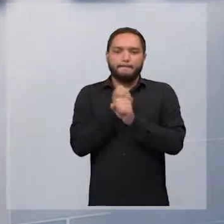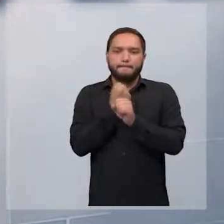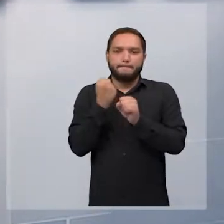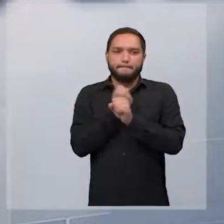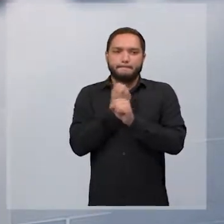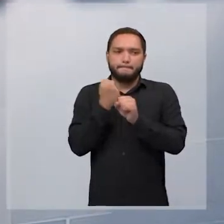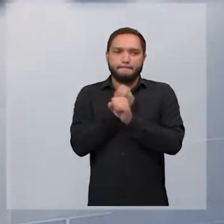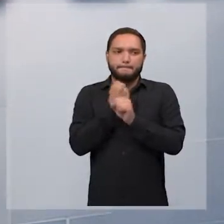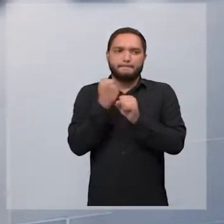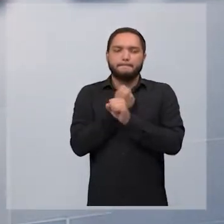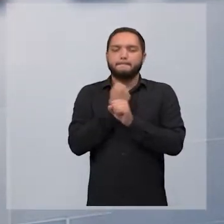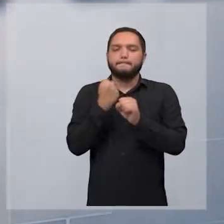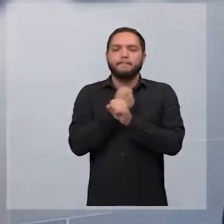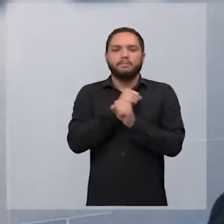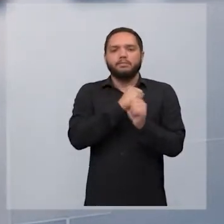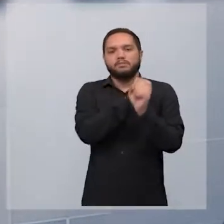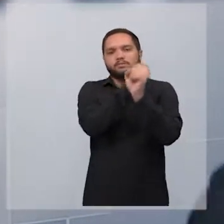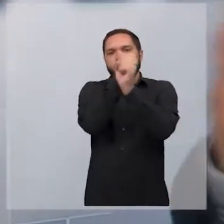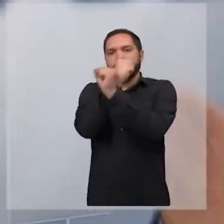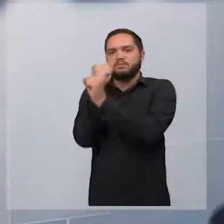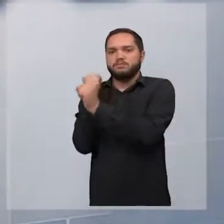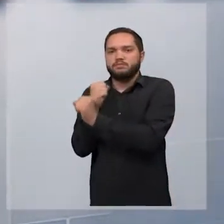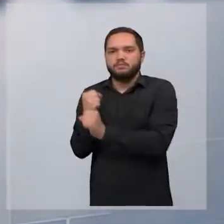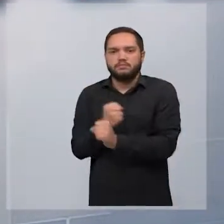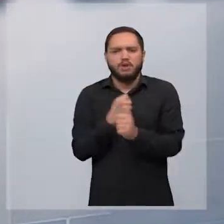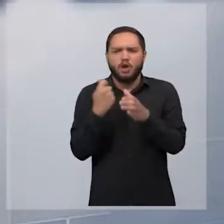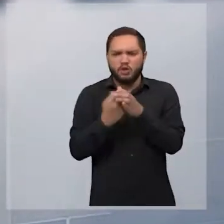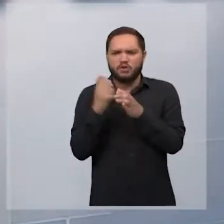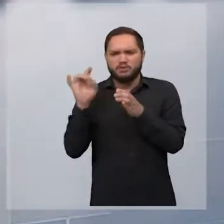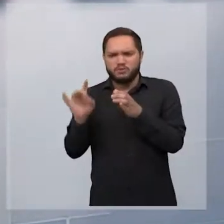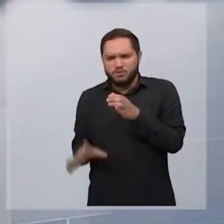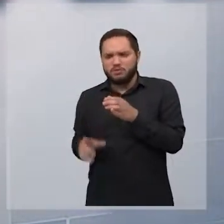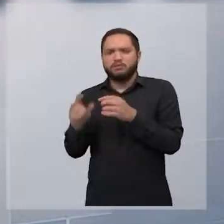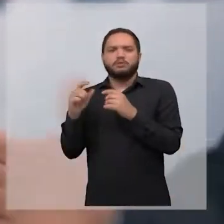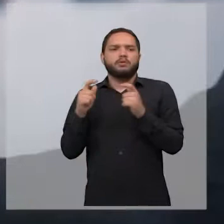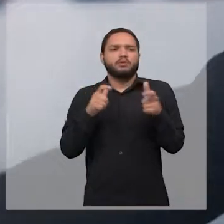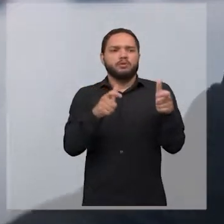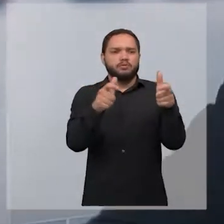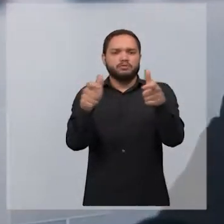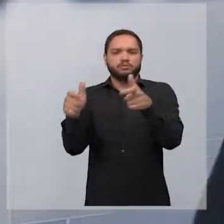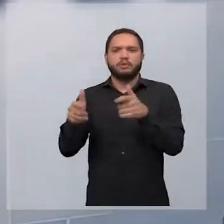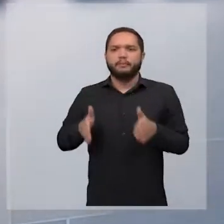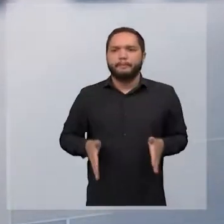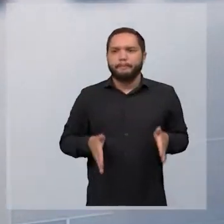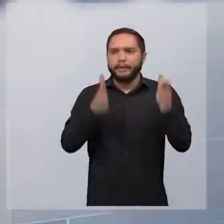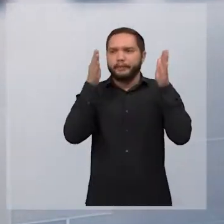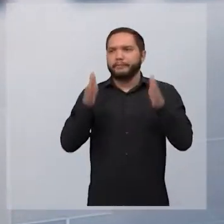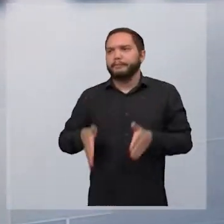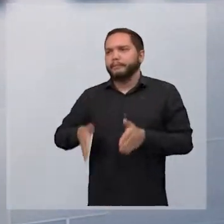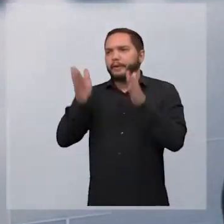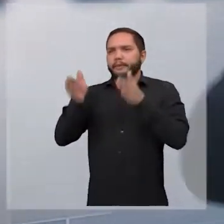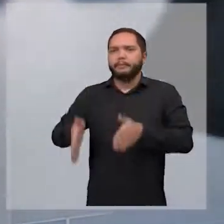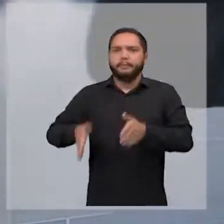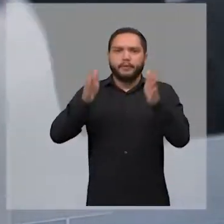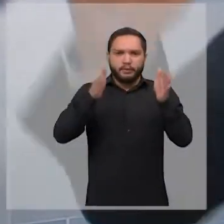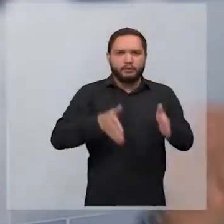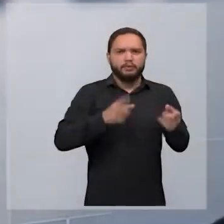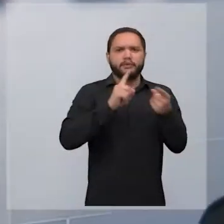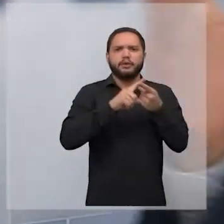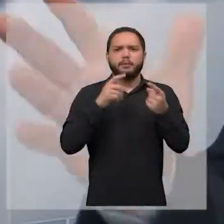Em todo canto, agora não é mais só na aldeota, em todo canto você constrói É a prédio. necessidade, da O ocupação poder no público espaço constrói urbano. prédio, mesmo que